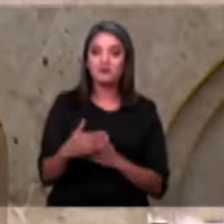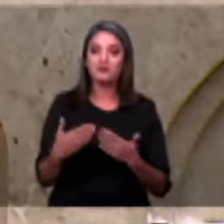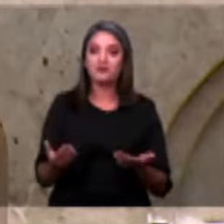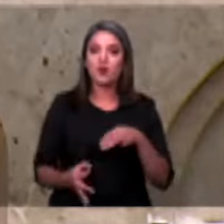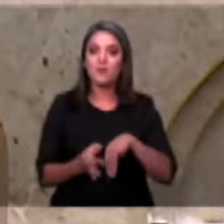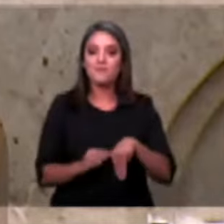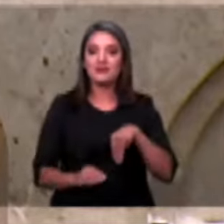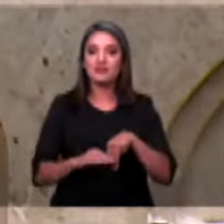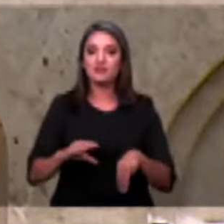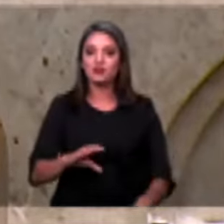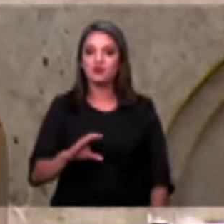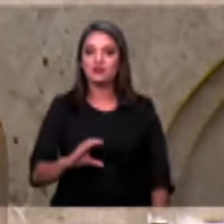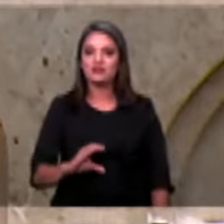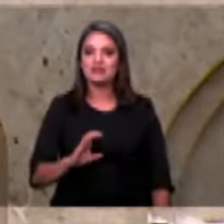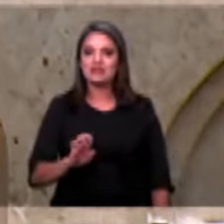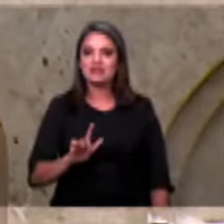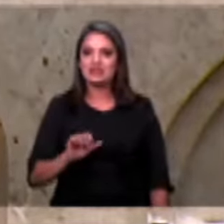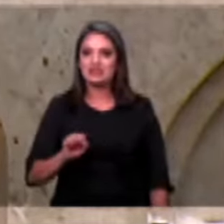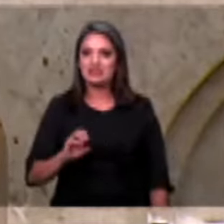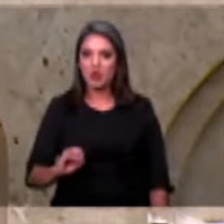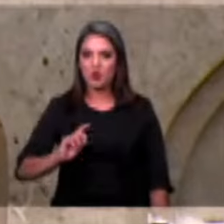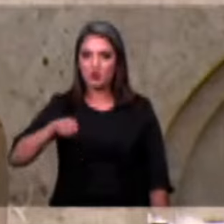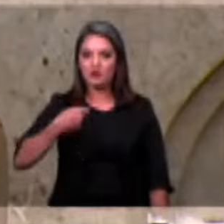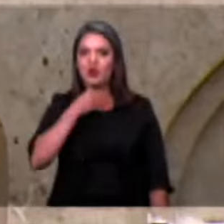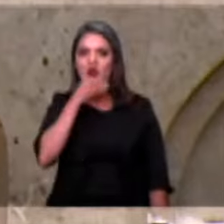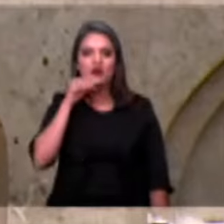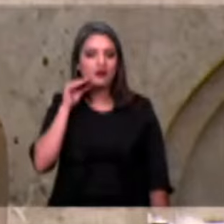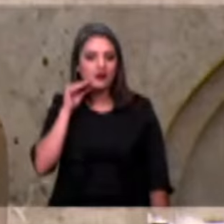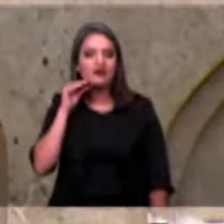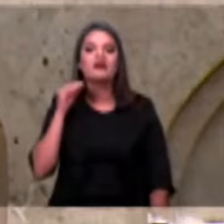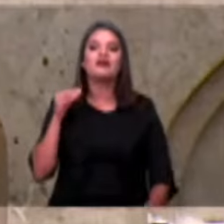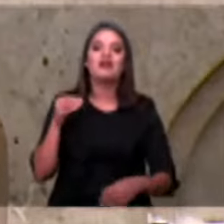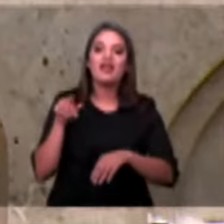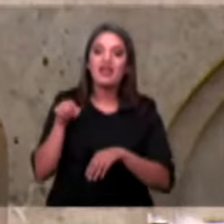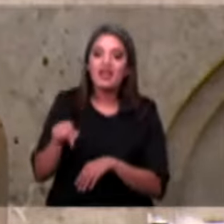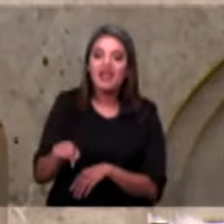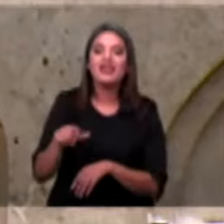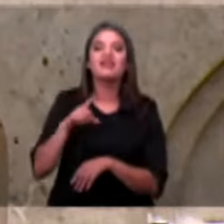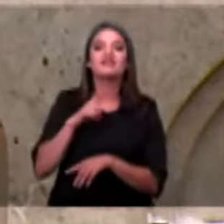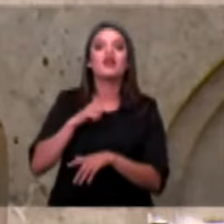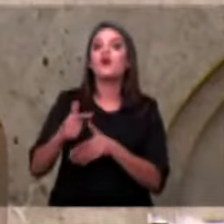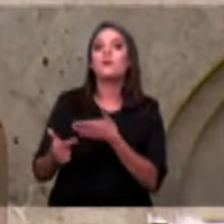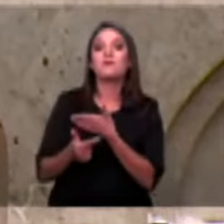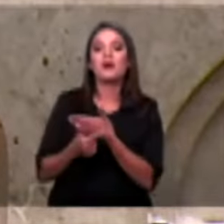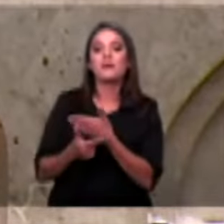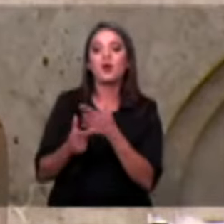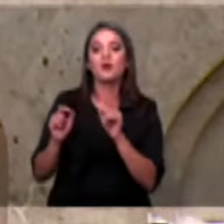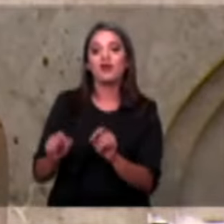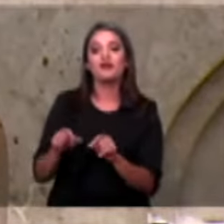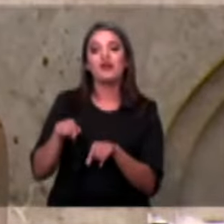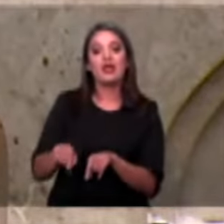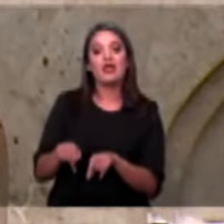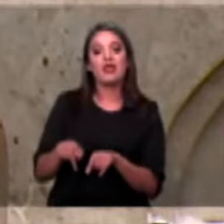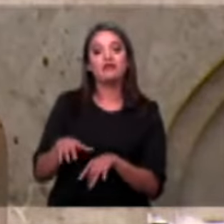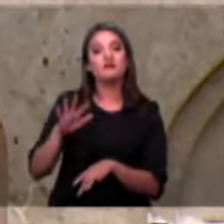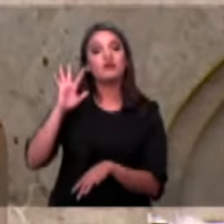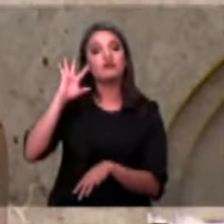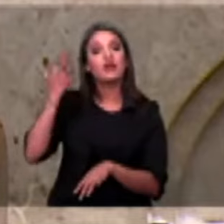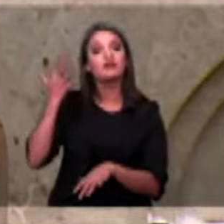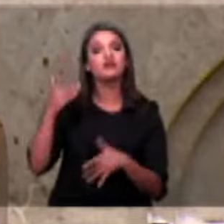o então decano, nosso sempre decano e paradigma emblemático, definir a missão